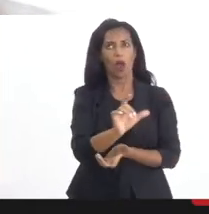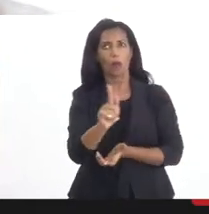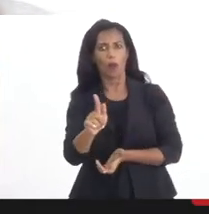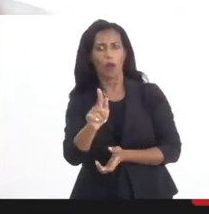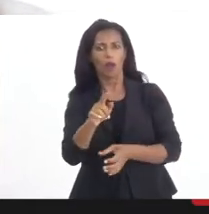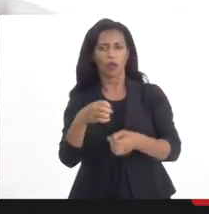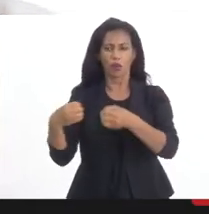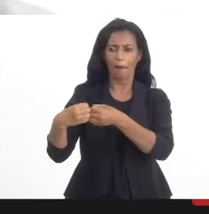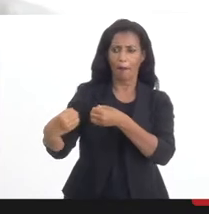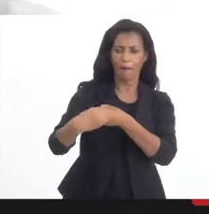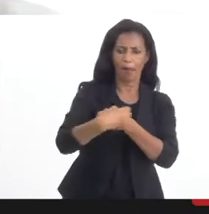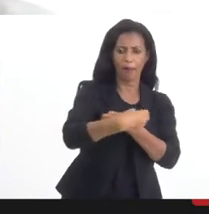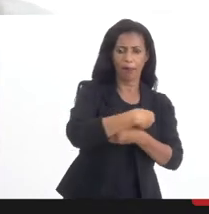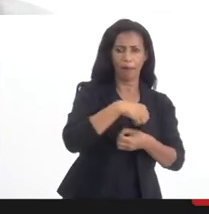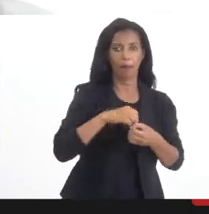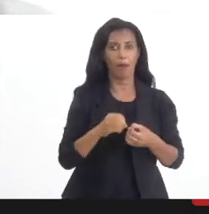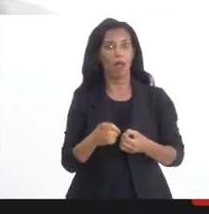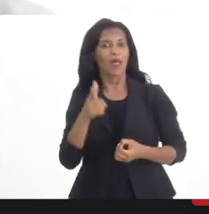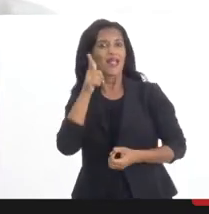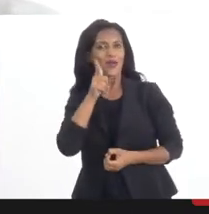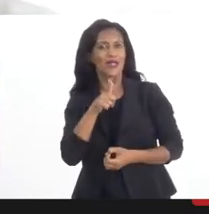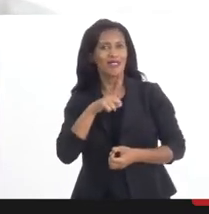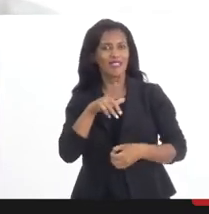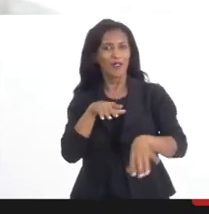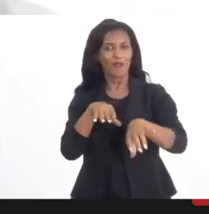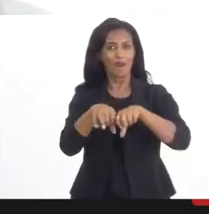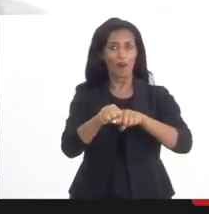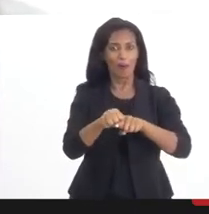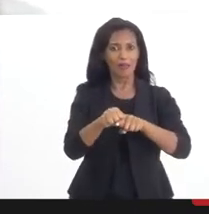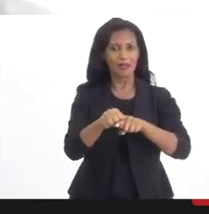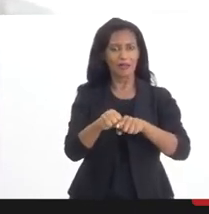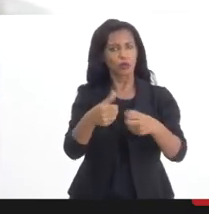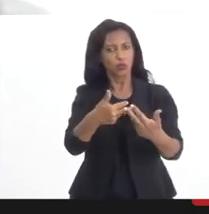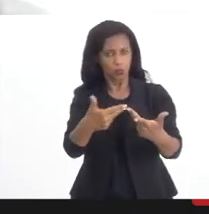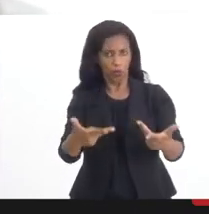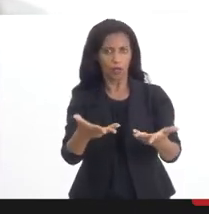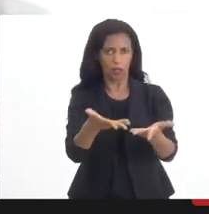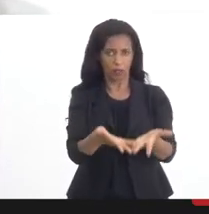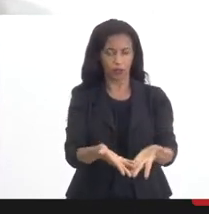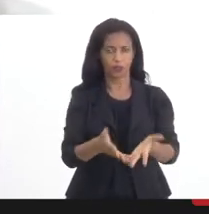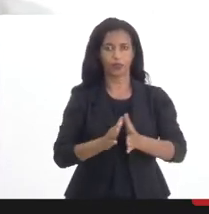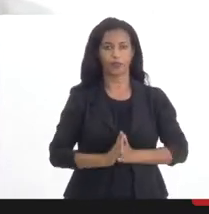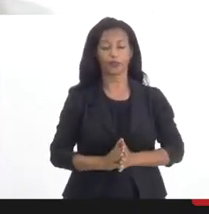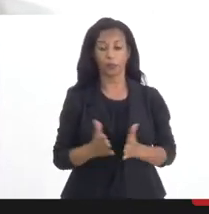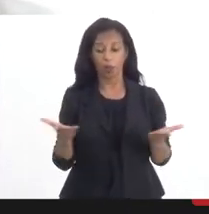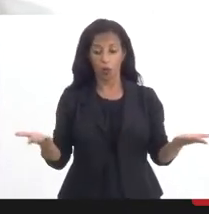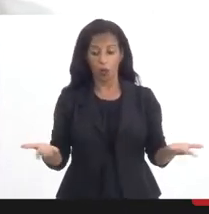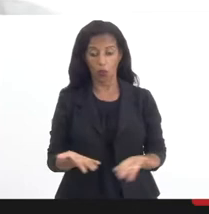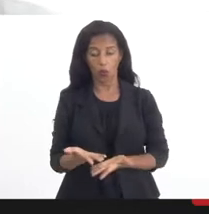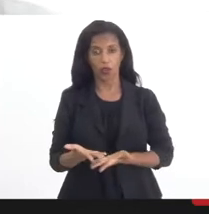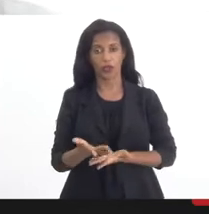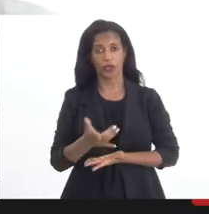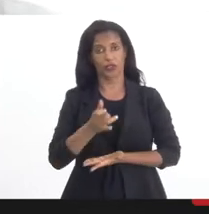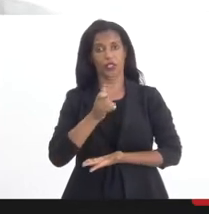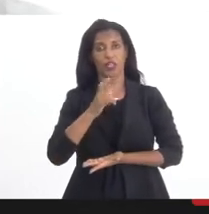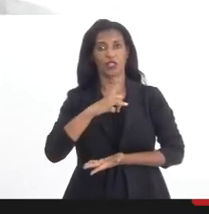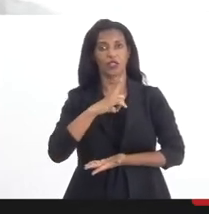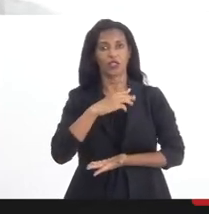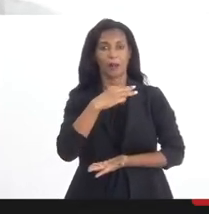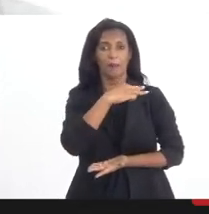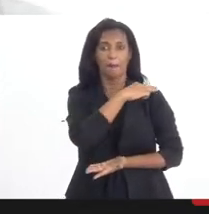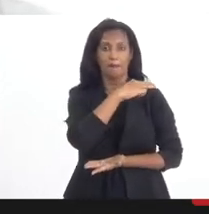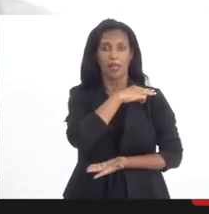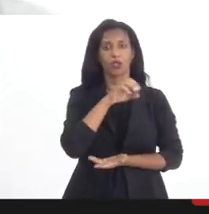entorno, ele consegue ter uma formação técnica de qualidade. Hoje, por exemplo, a gente atende o ensino médio